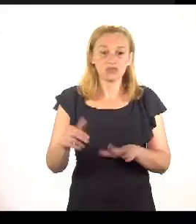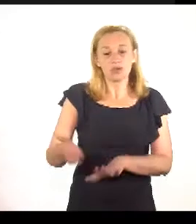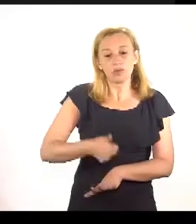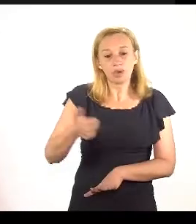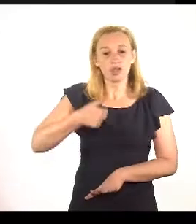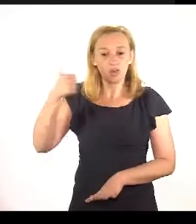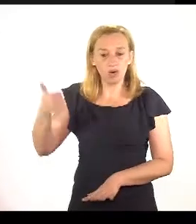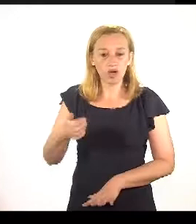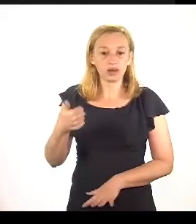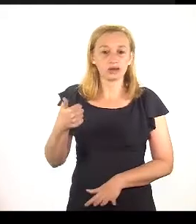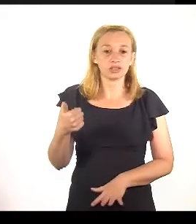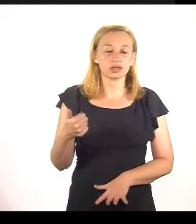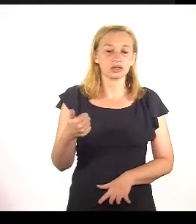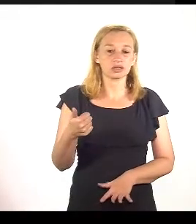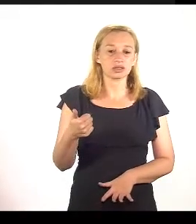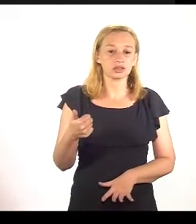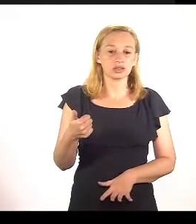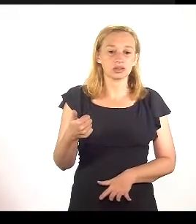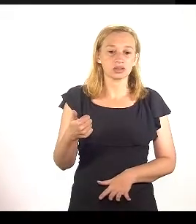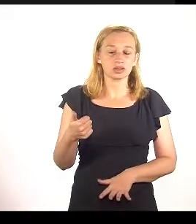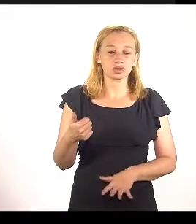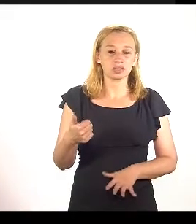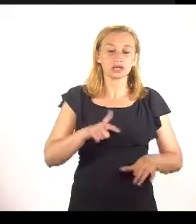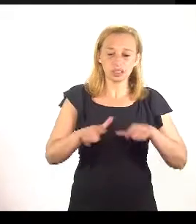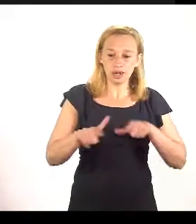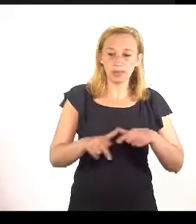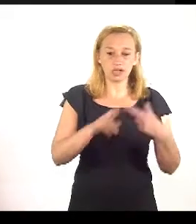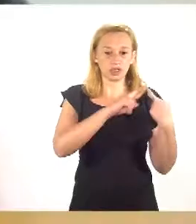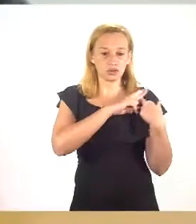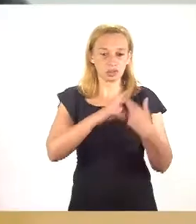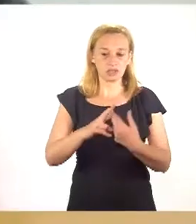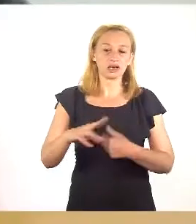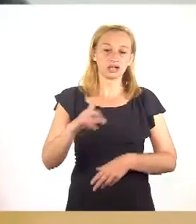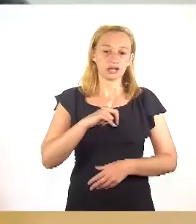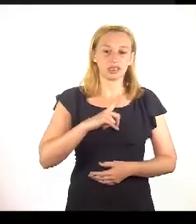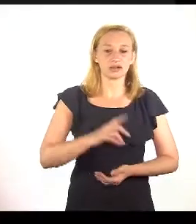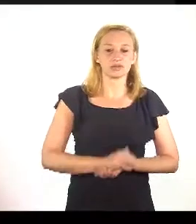adequação para essa cadeira com tanta responsabilidade.